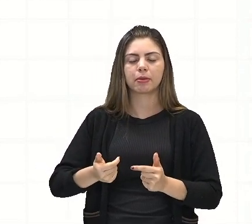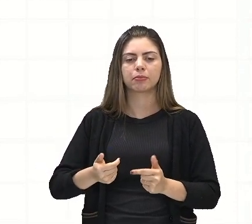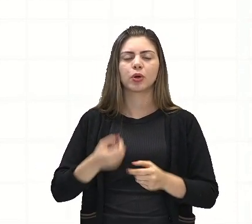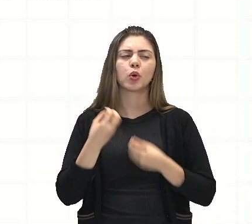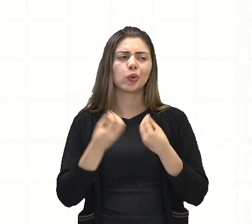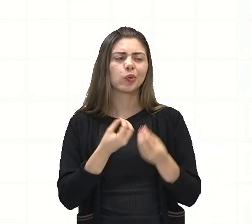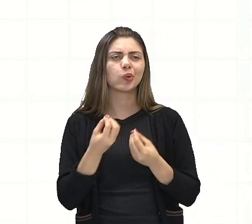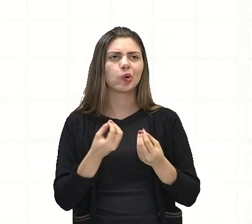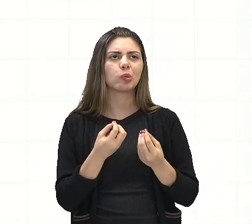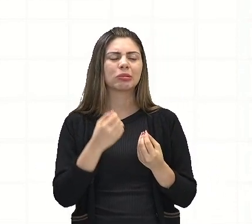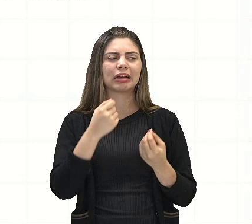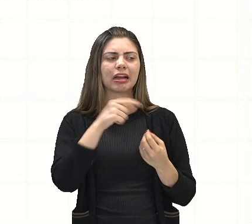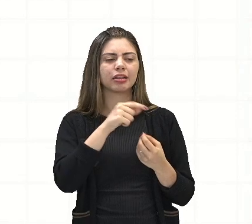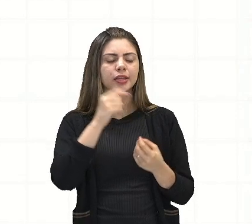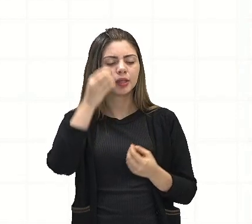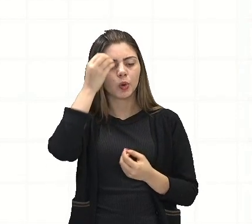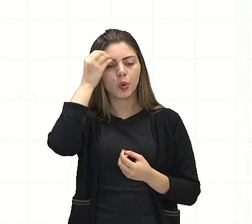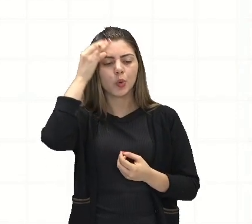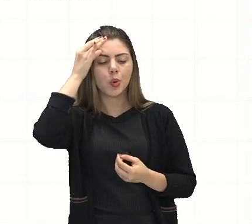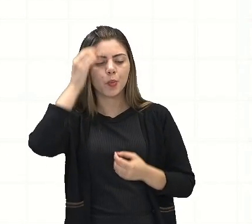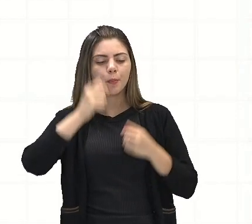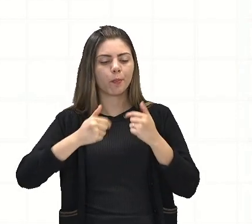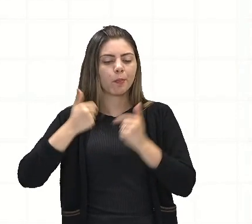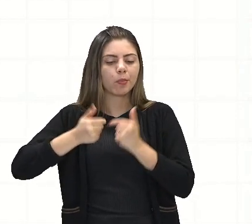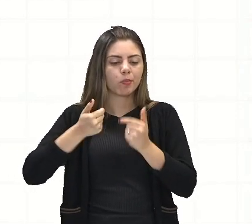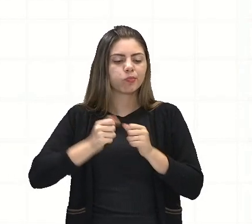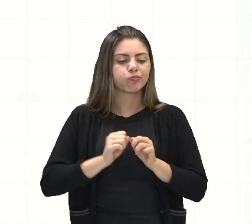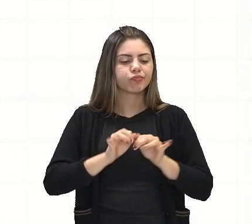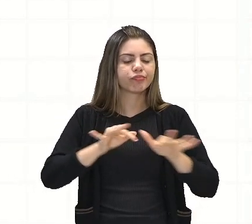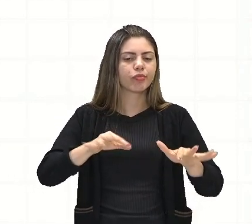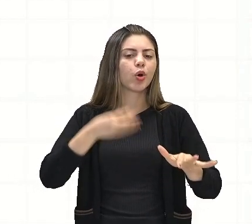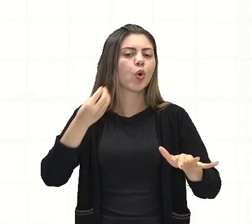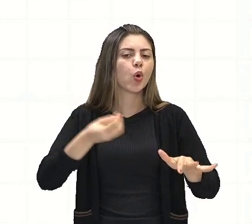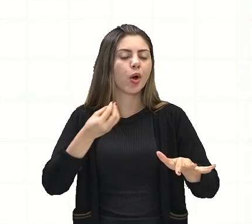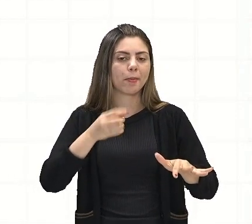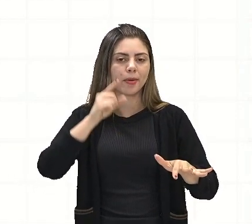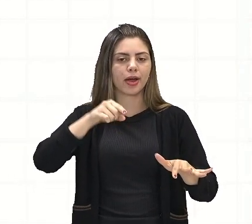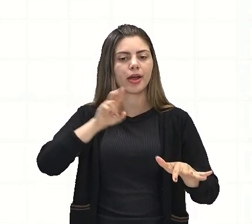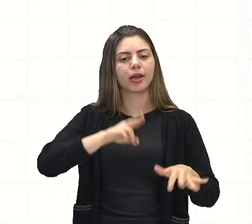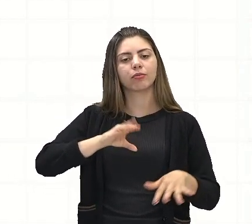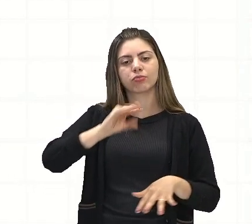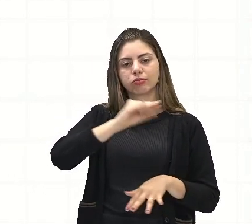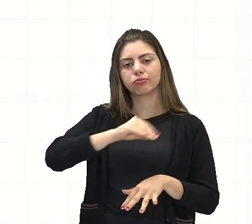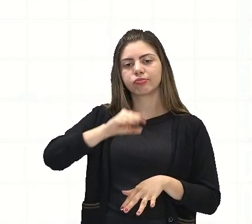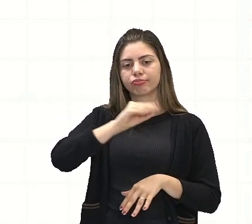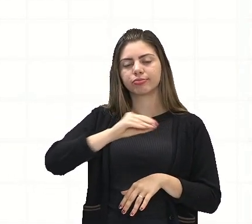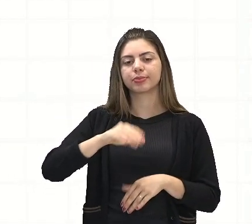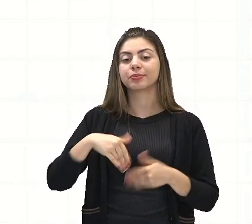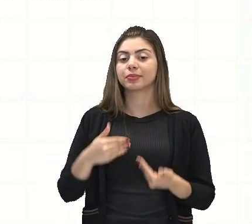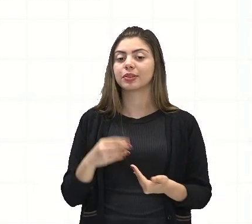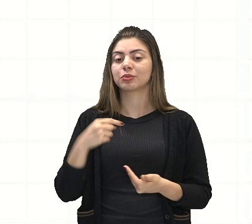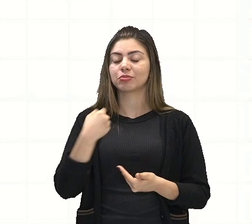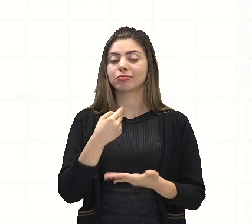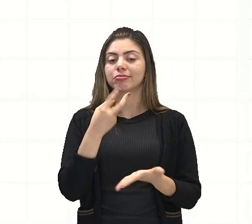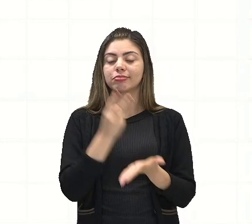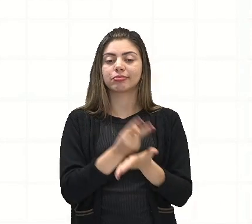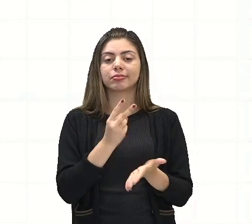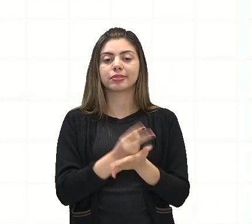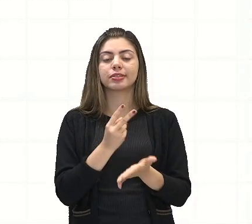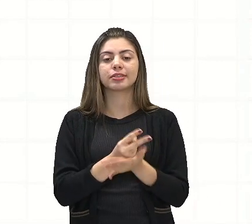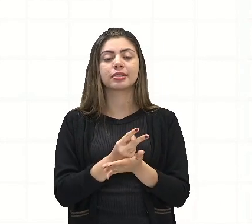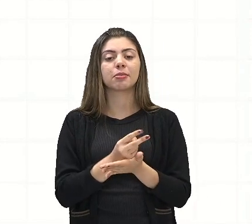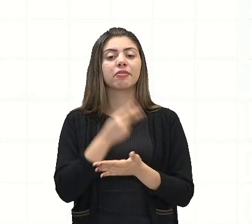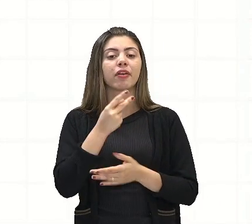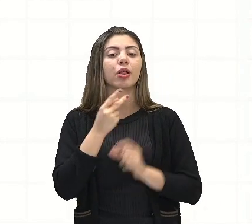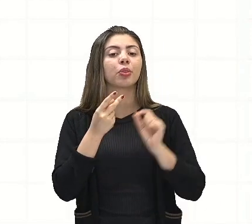professora, ter essa transmissão de conhecimento? Através da oralidade. Observem bem que sempre nós estamos tratando aqui da questão